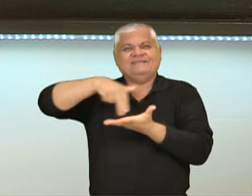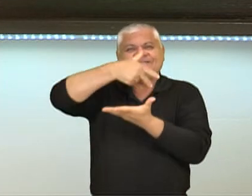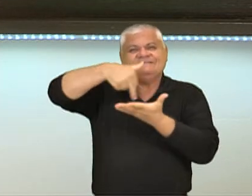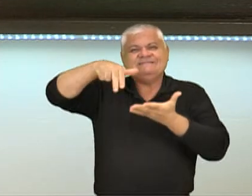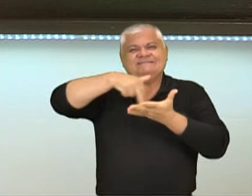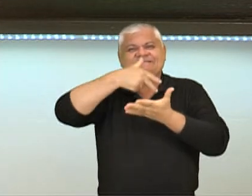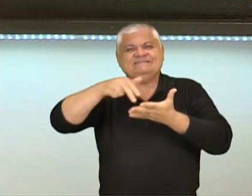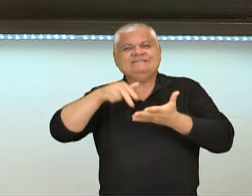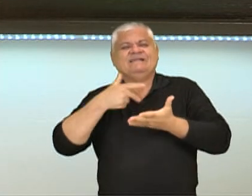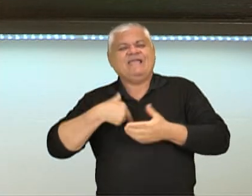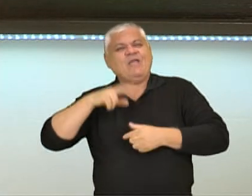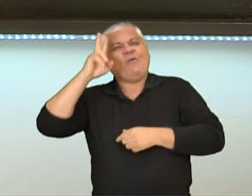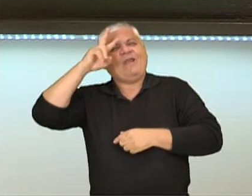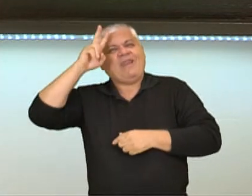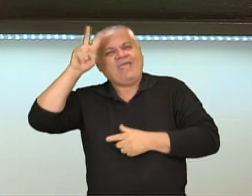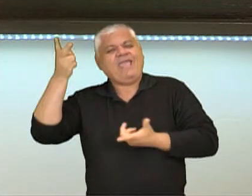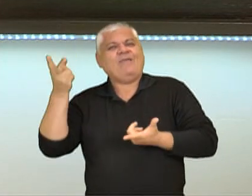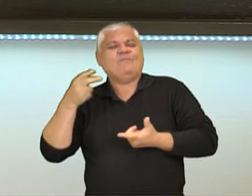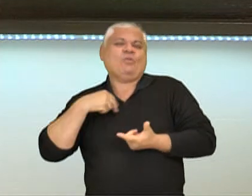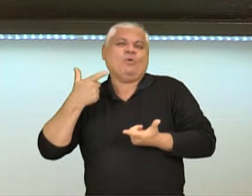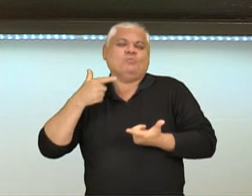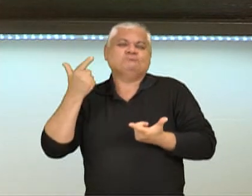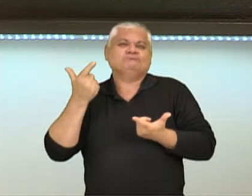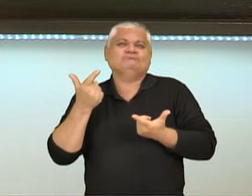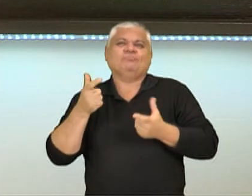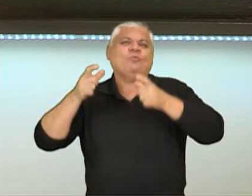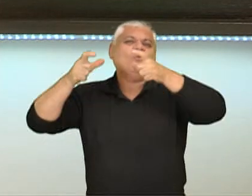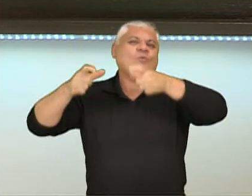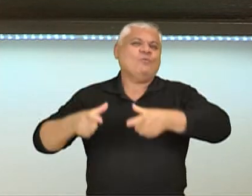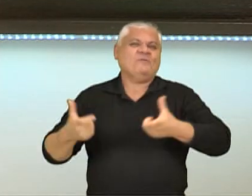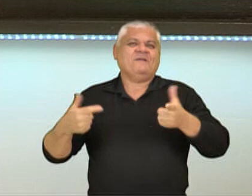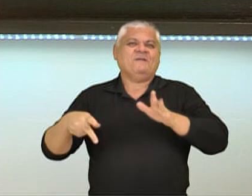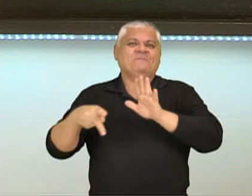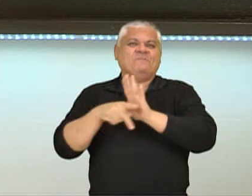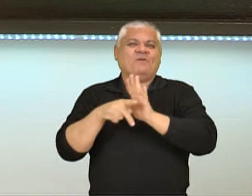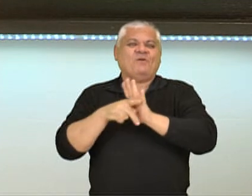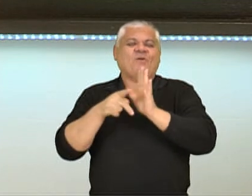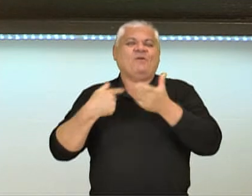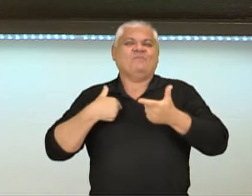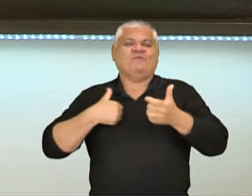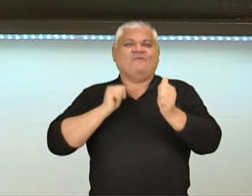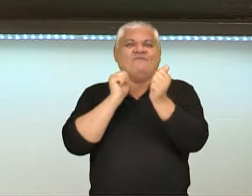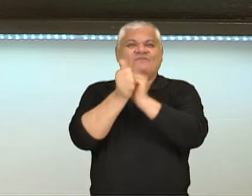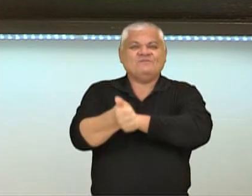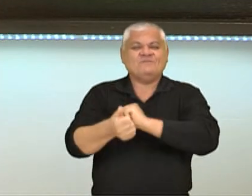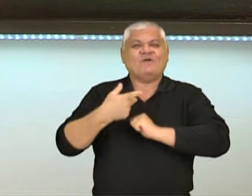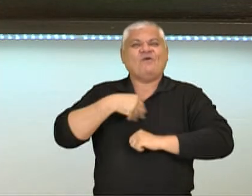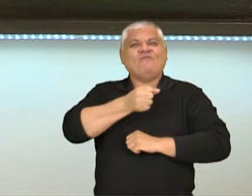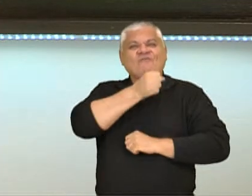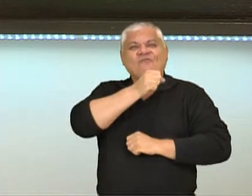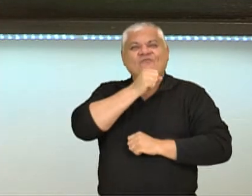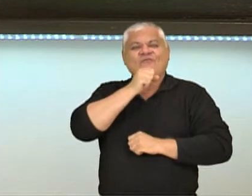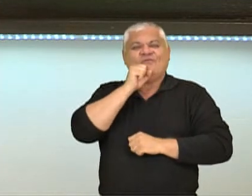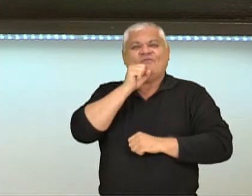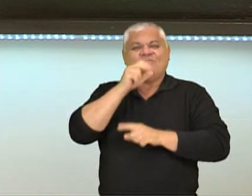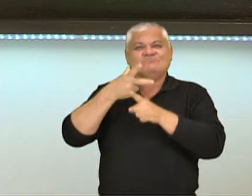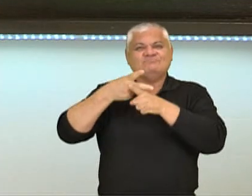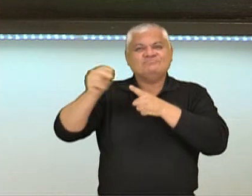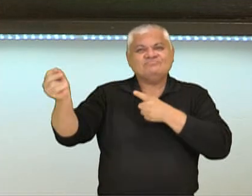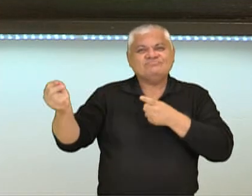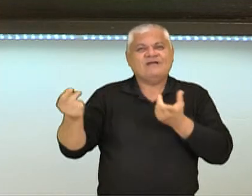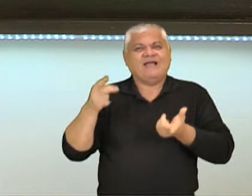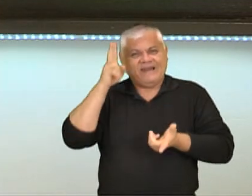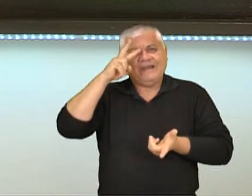Eu lembro de eu dançando num baile que teve, que o time do meu avô foi campeão, né? Então, se você